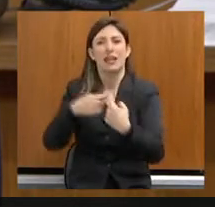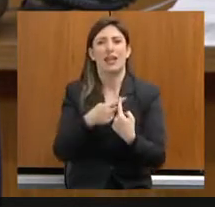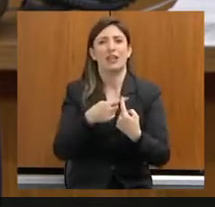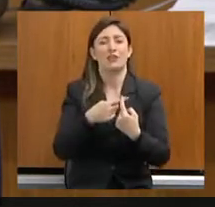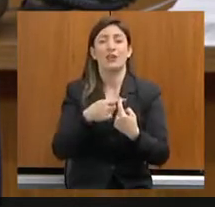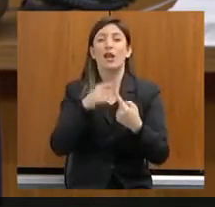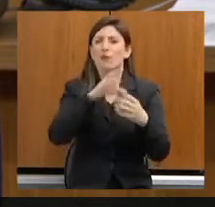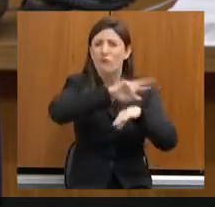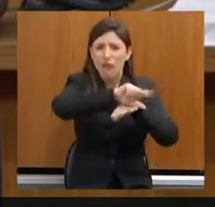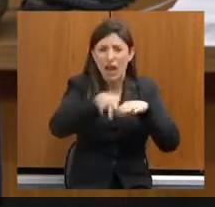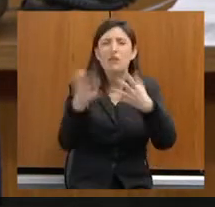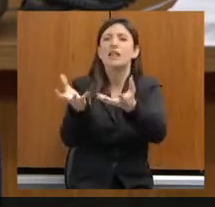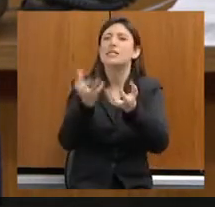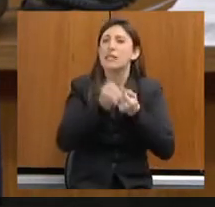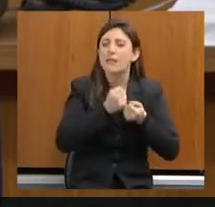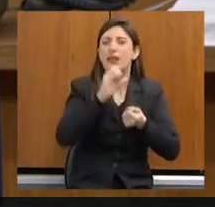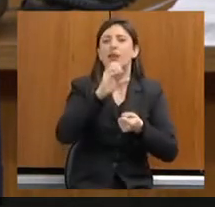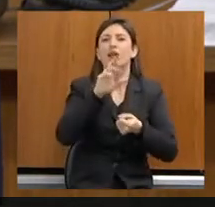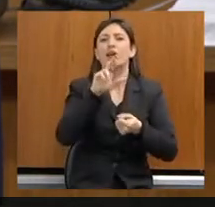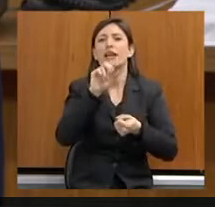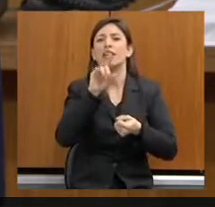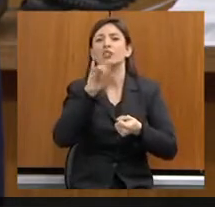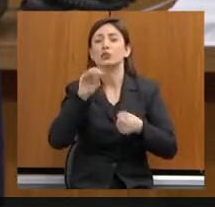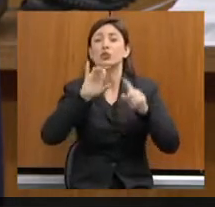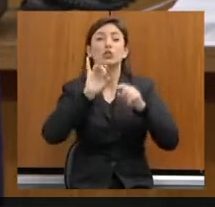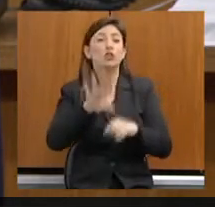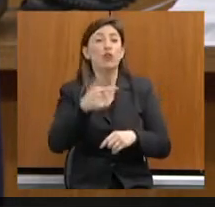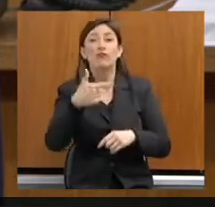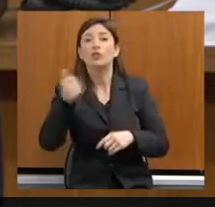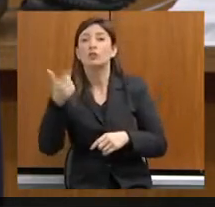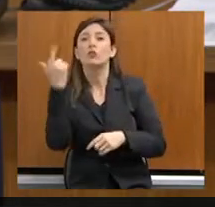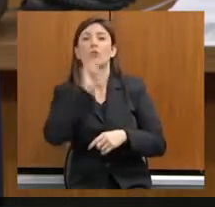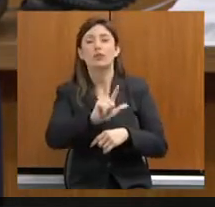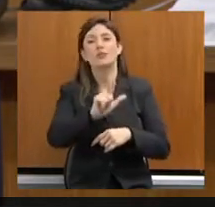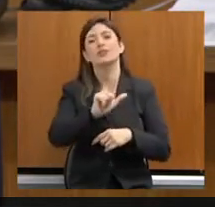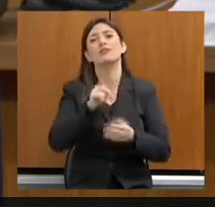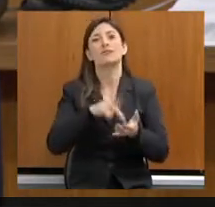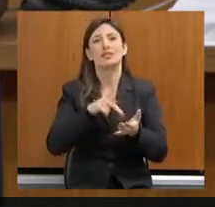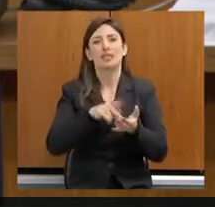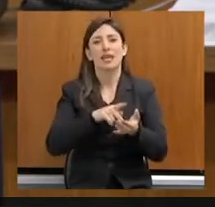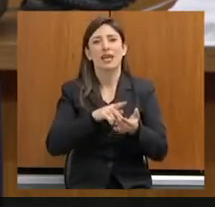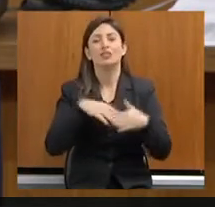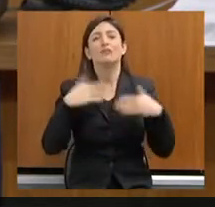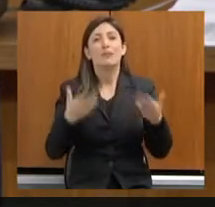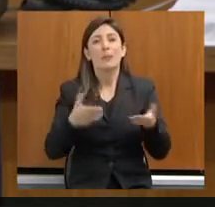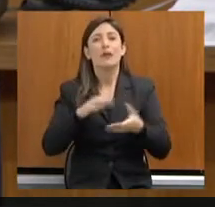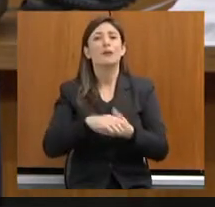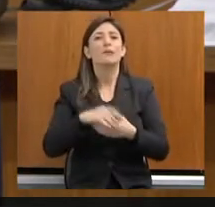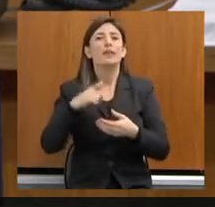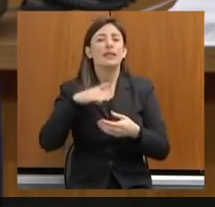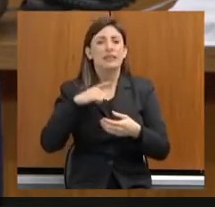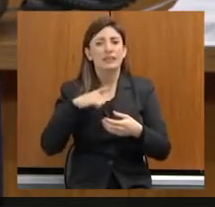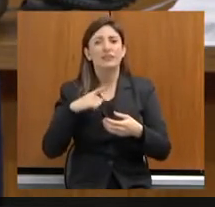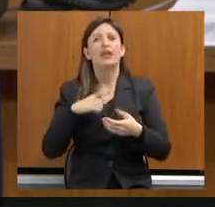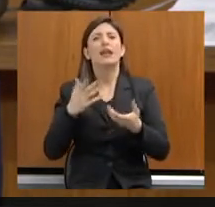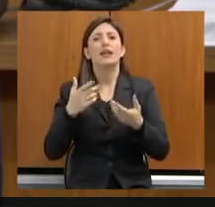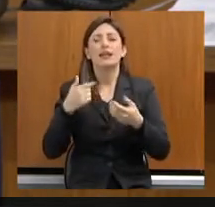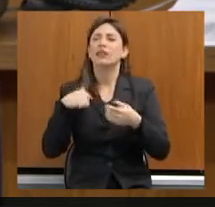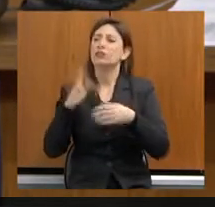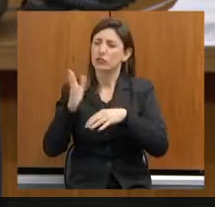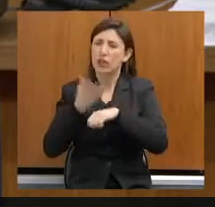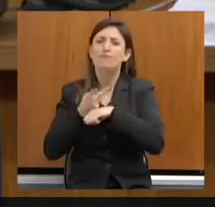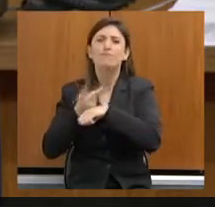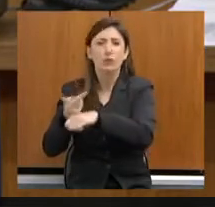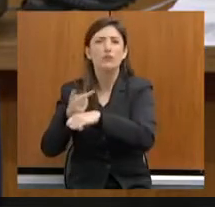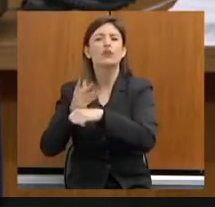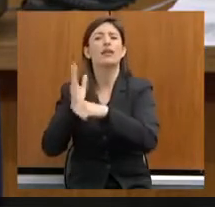acesso ao crédito e eu voltei a Minas Novas no sindicato dos trabalhadores rurais conselho Presidente Estadual do Banco do Brasil para mostrar